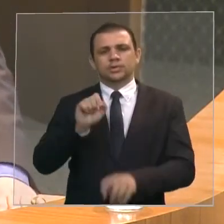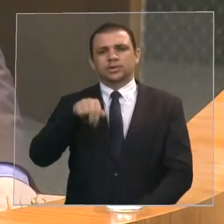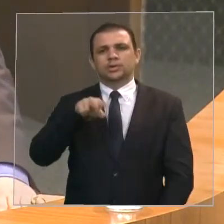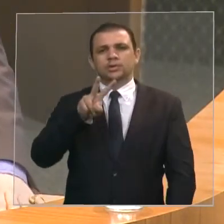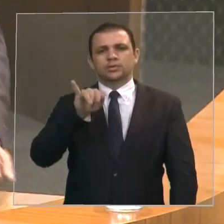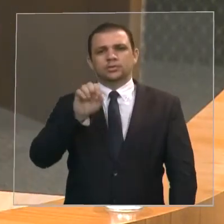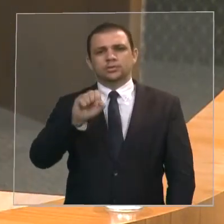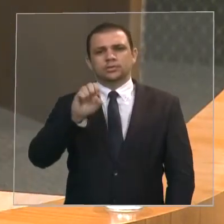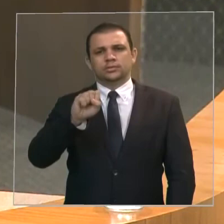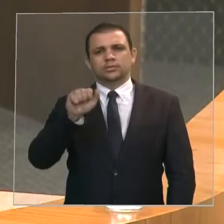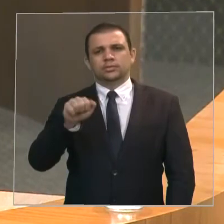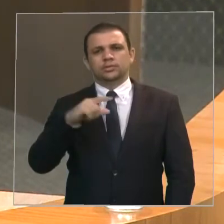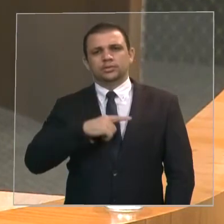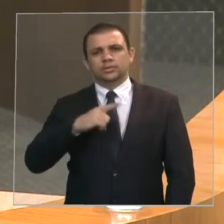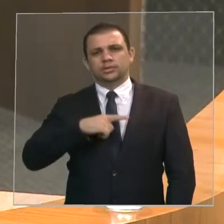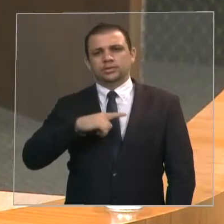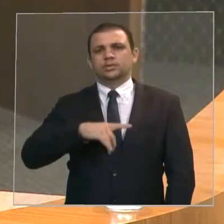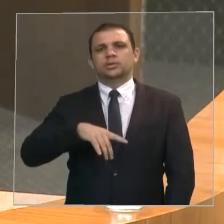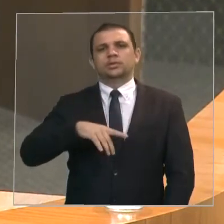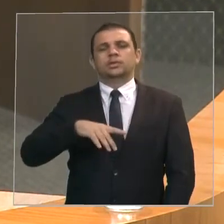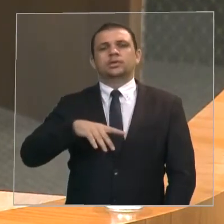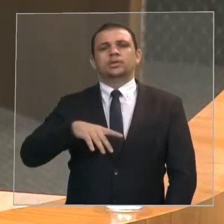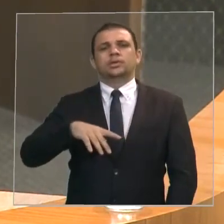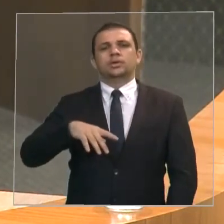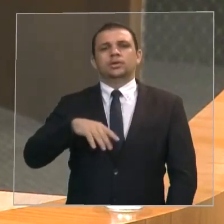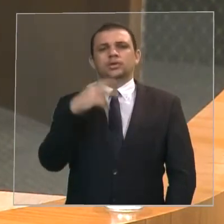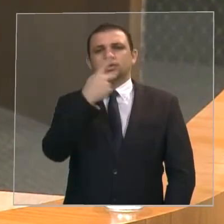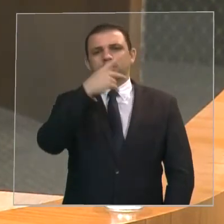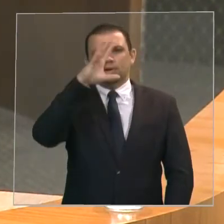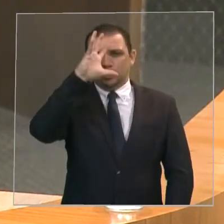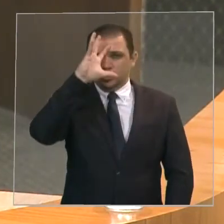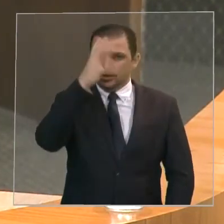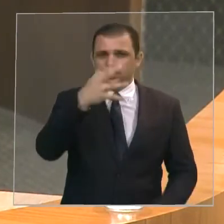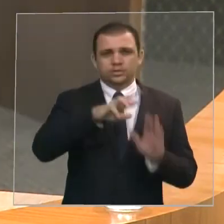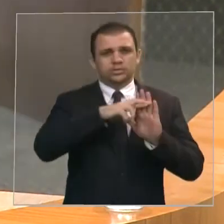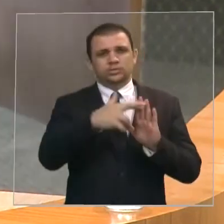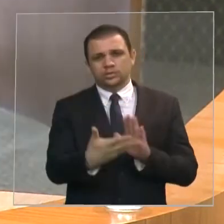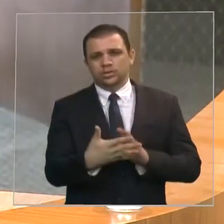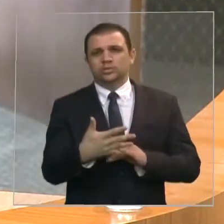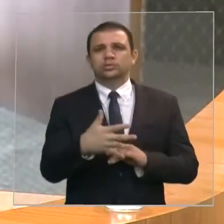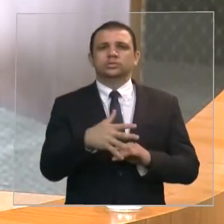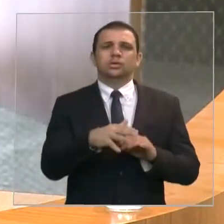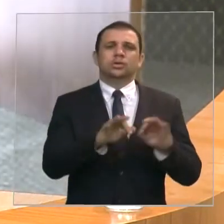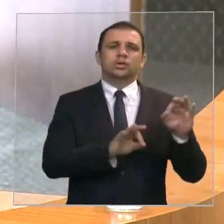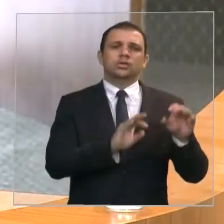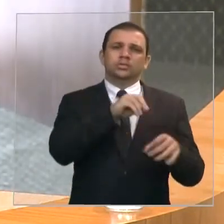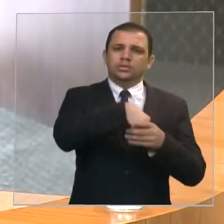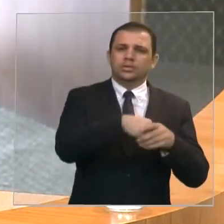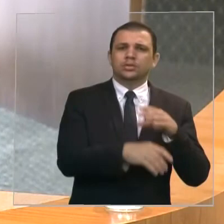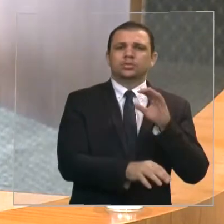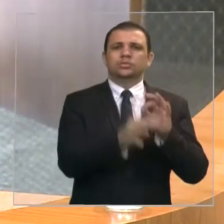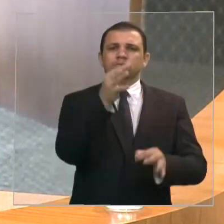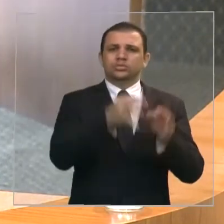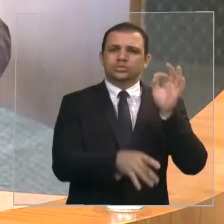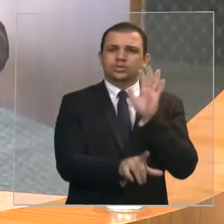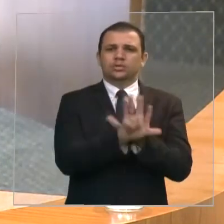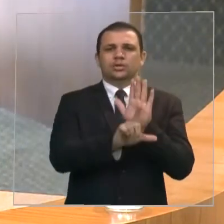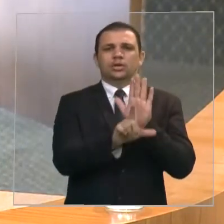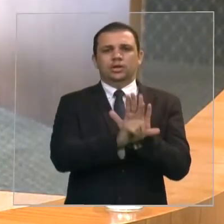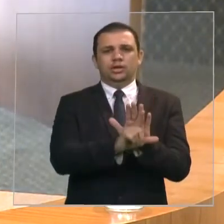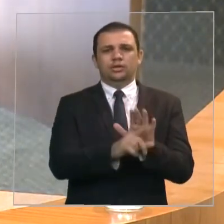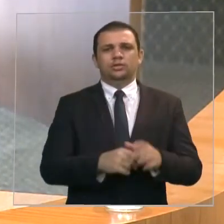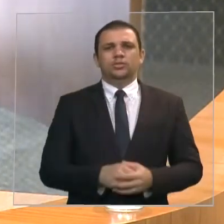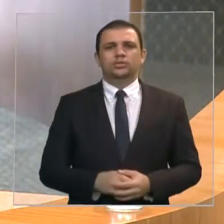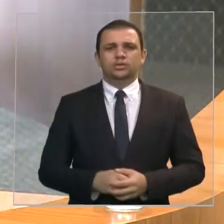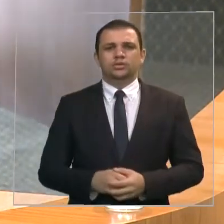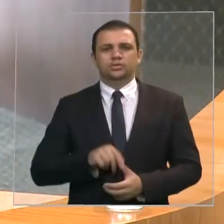as suas conjecturas legais, suas resoluções, o seu arcabouço jurídico. Nós temos, sim, um conjunto